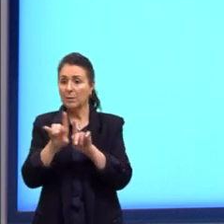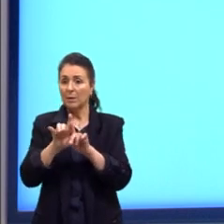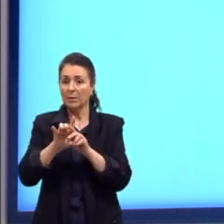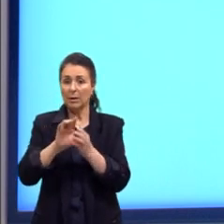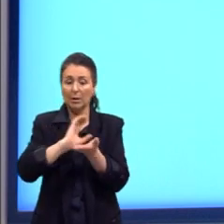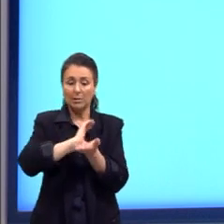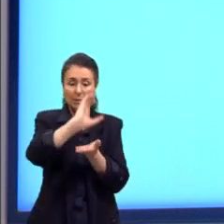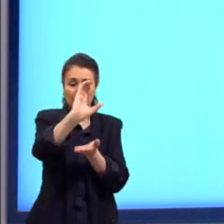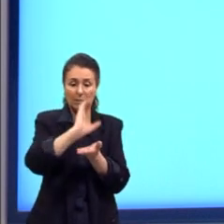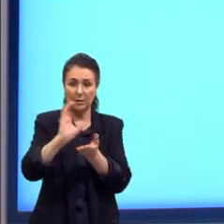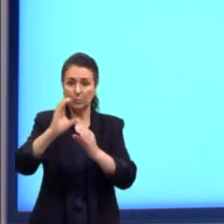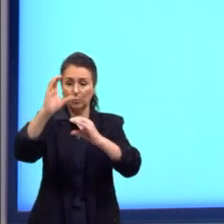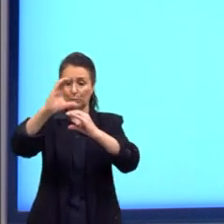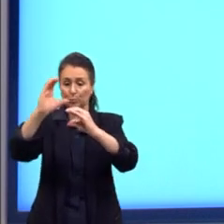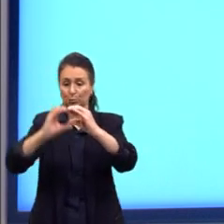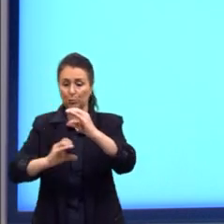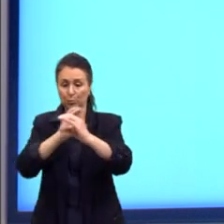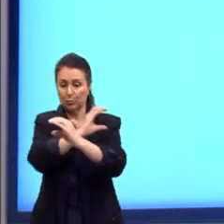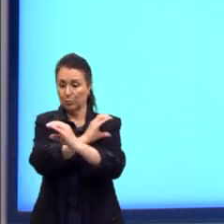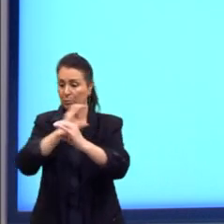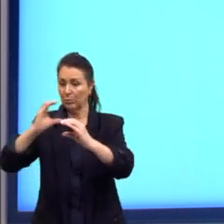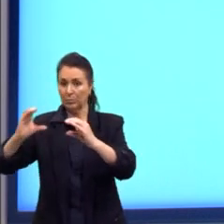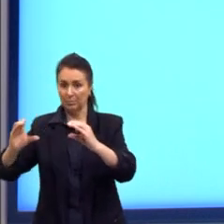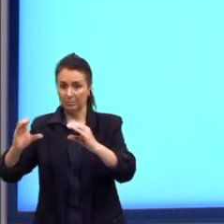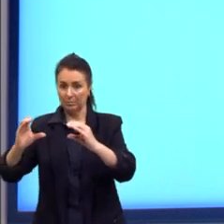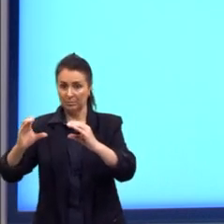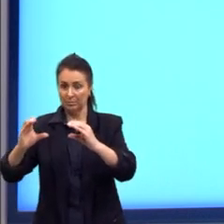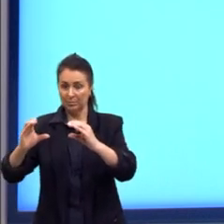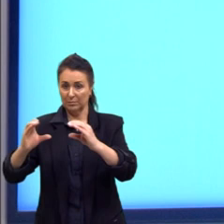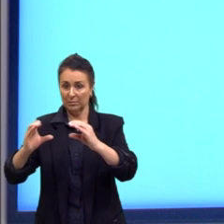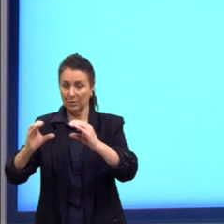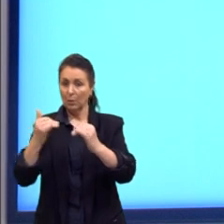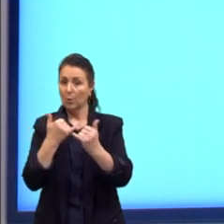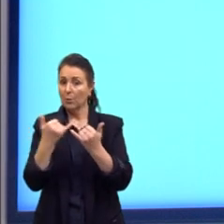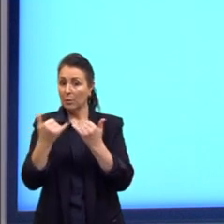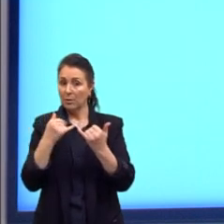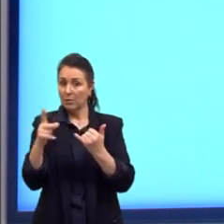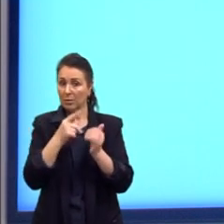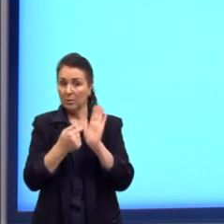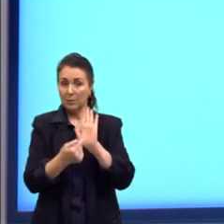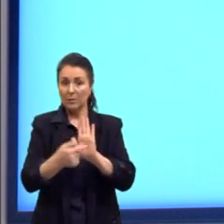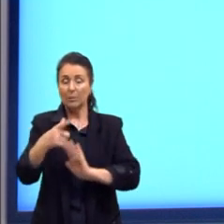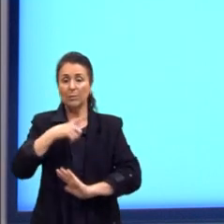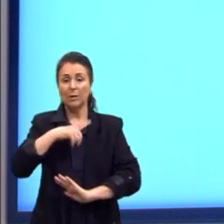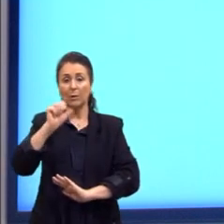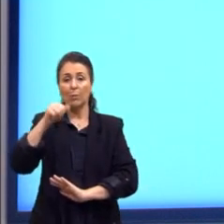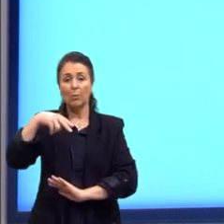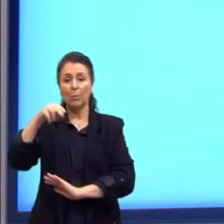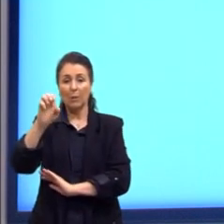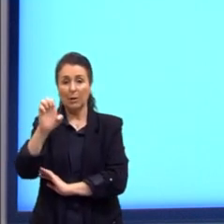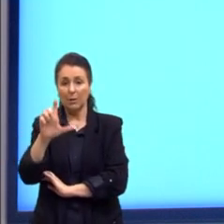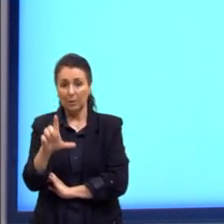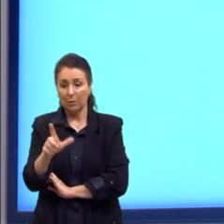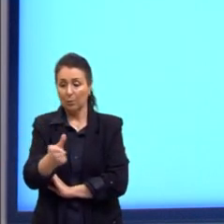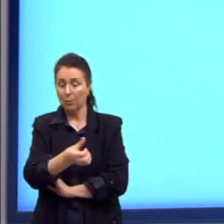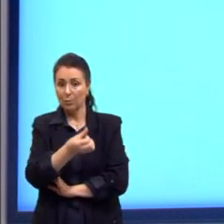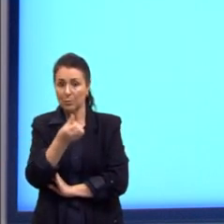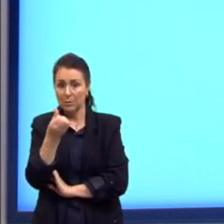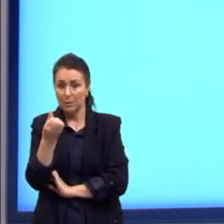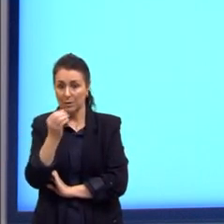exemplo eu tenho neste exemplo tem uma ramificação tá porque eu tenho um anel aromático com seis